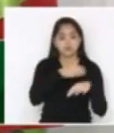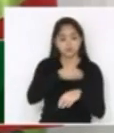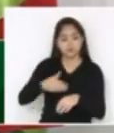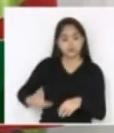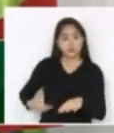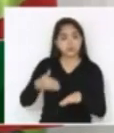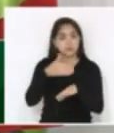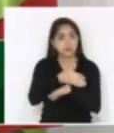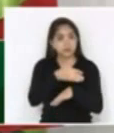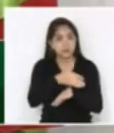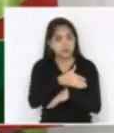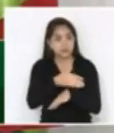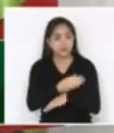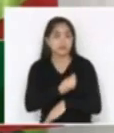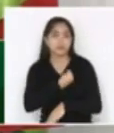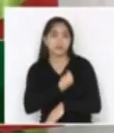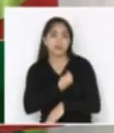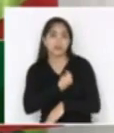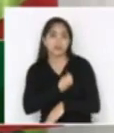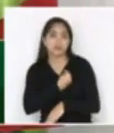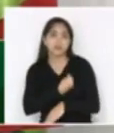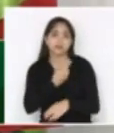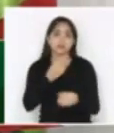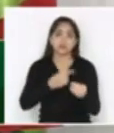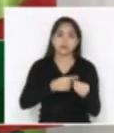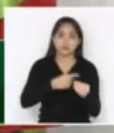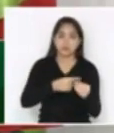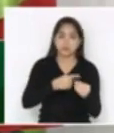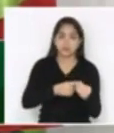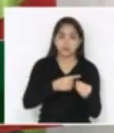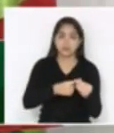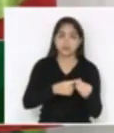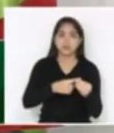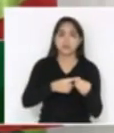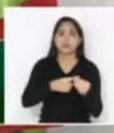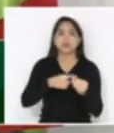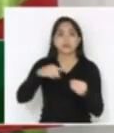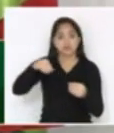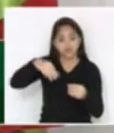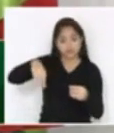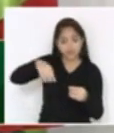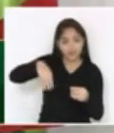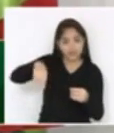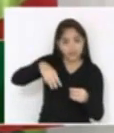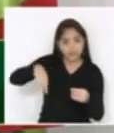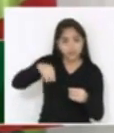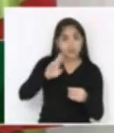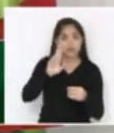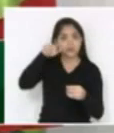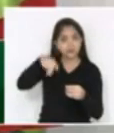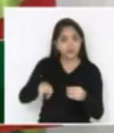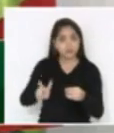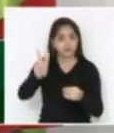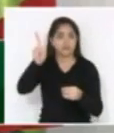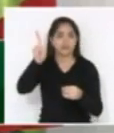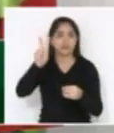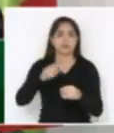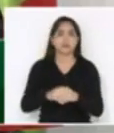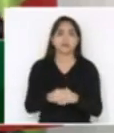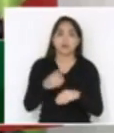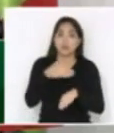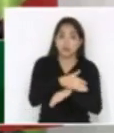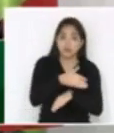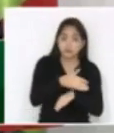participativa, com a presença do município de Forquilinha, de Maracajá e de Nova Veneza. Uma participação